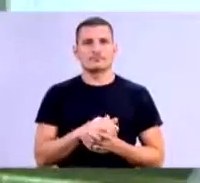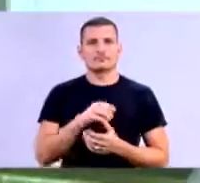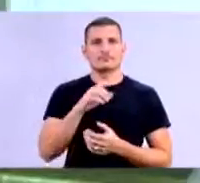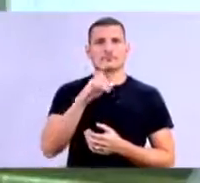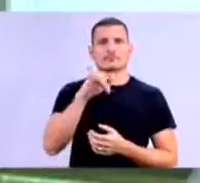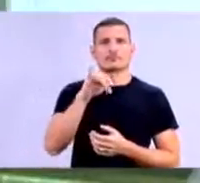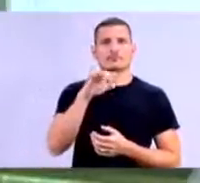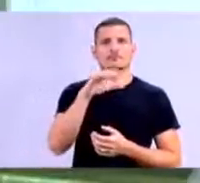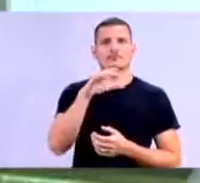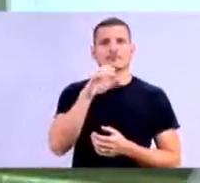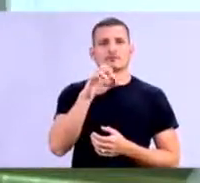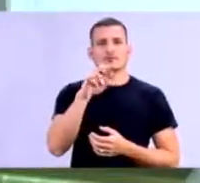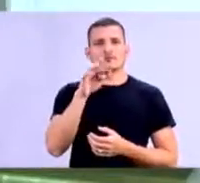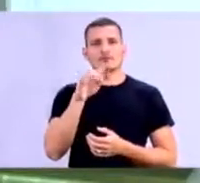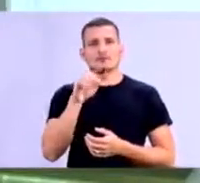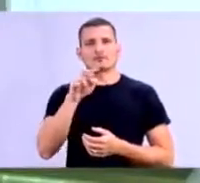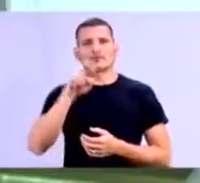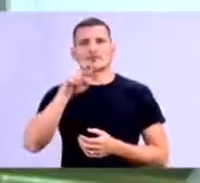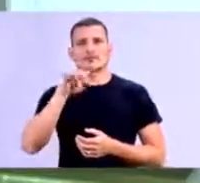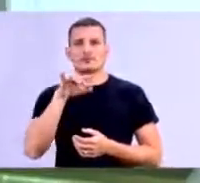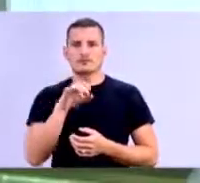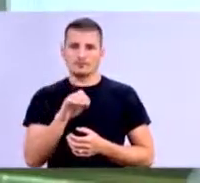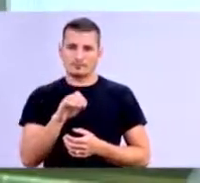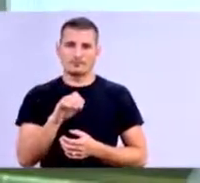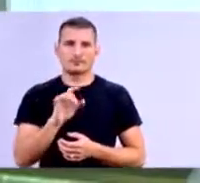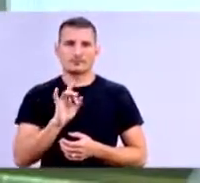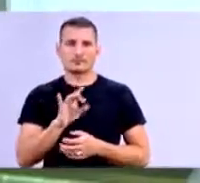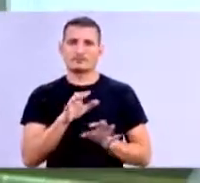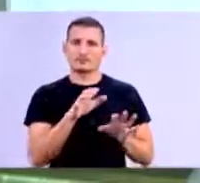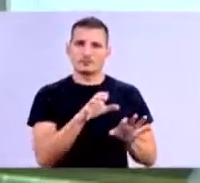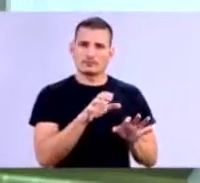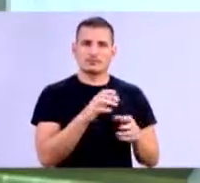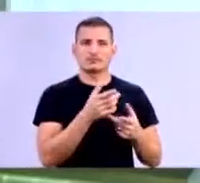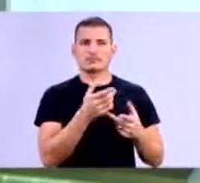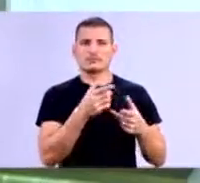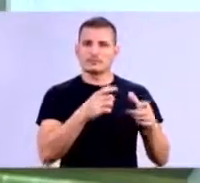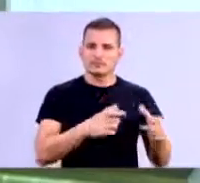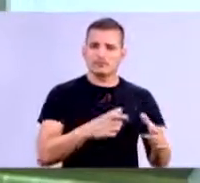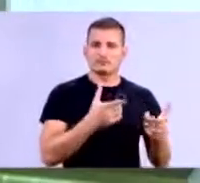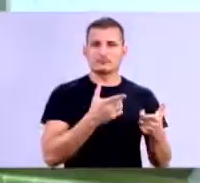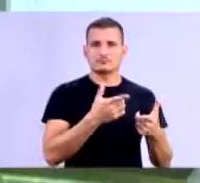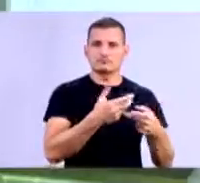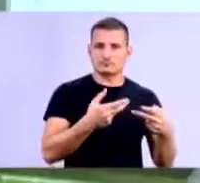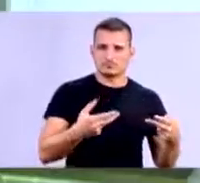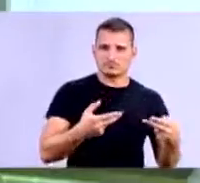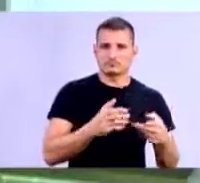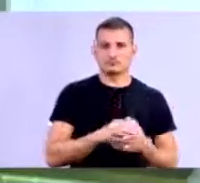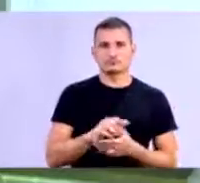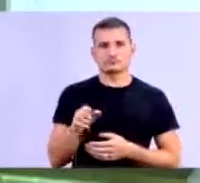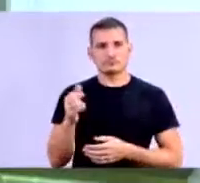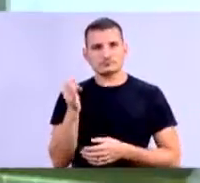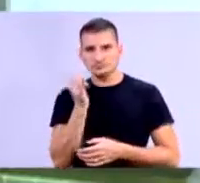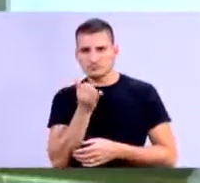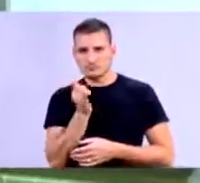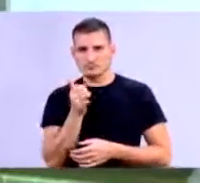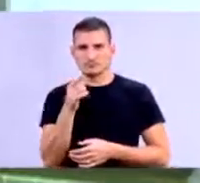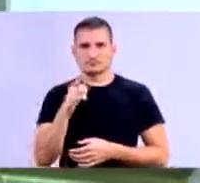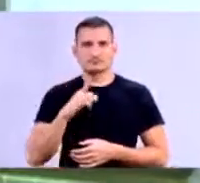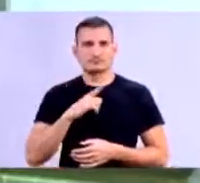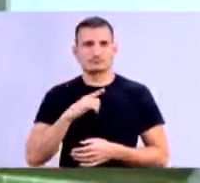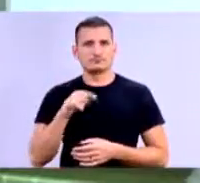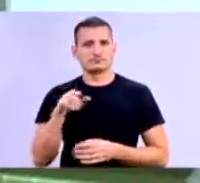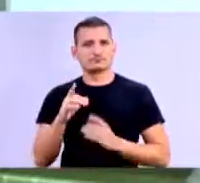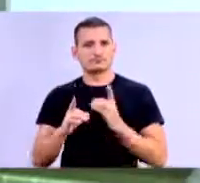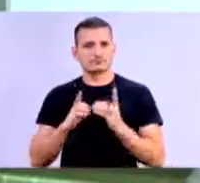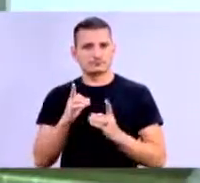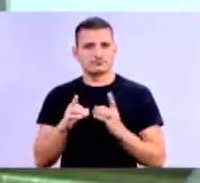a caracterização, a descrição de um determinado objeto, lugar, coisa. Na narração, você tem essa